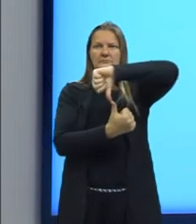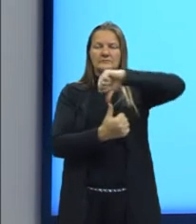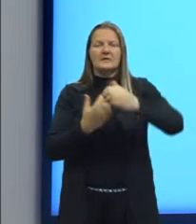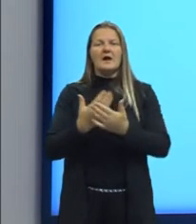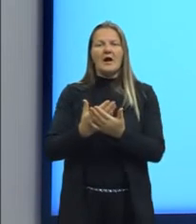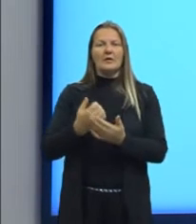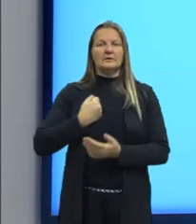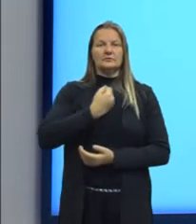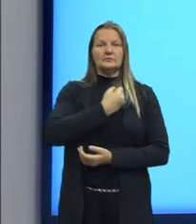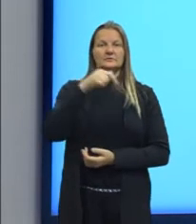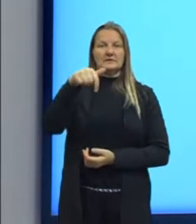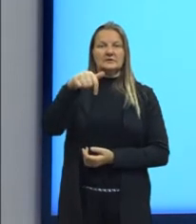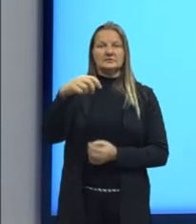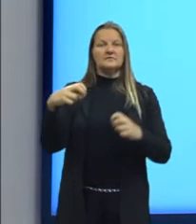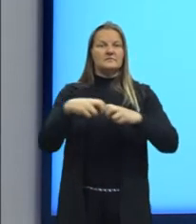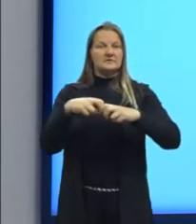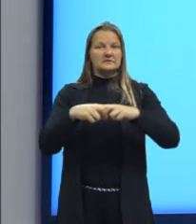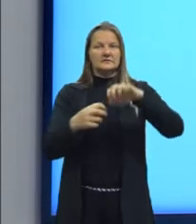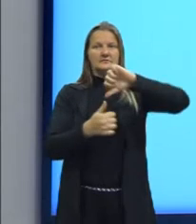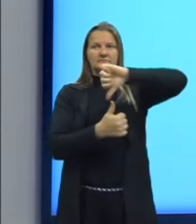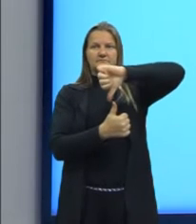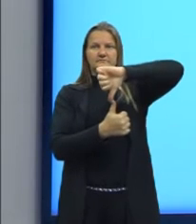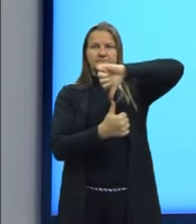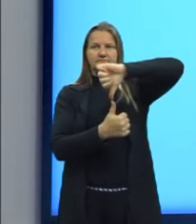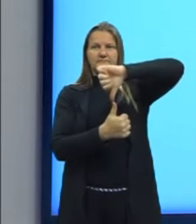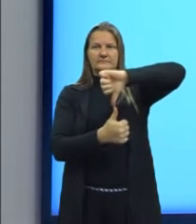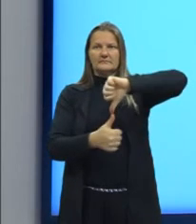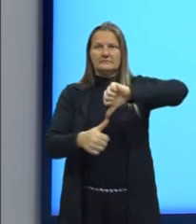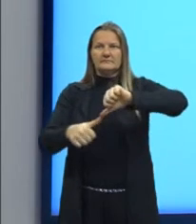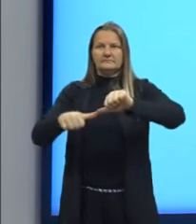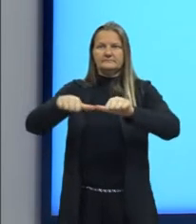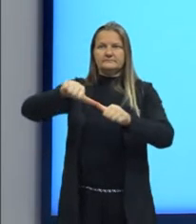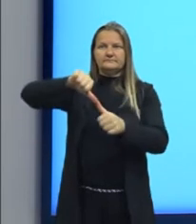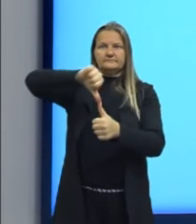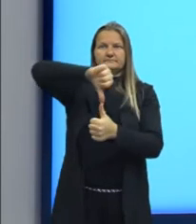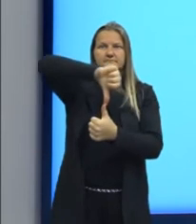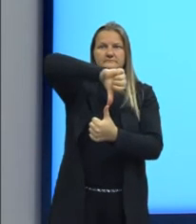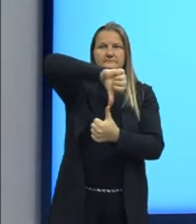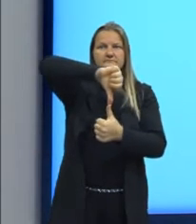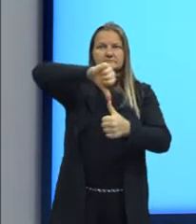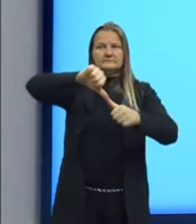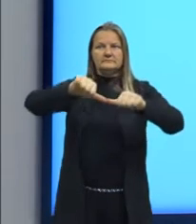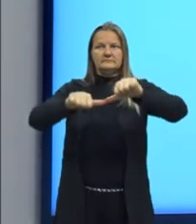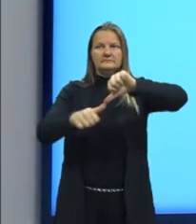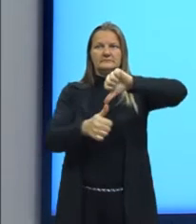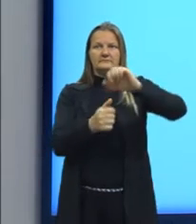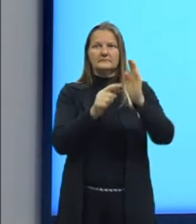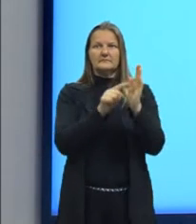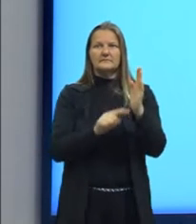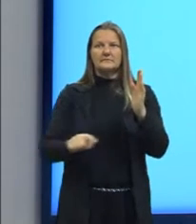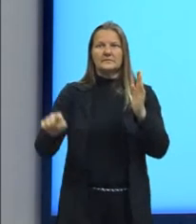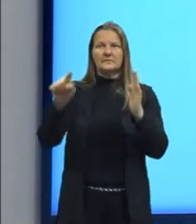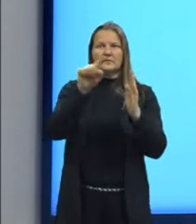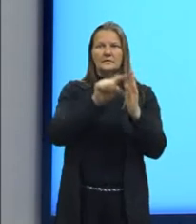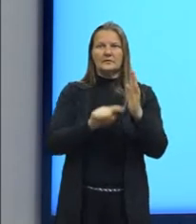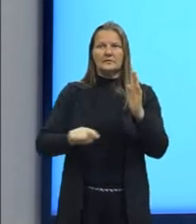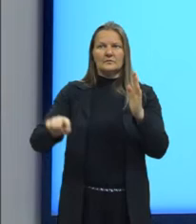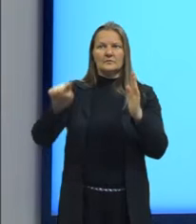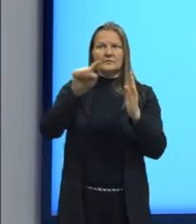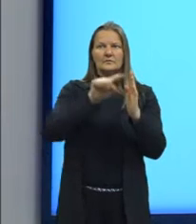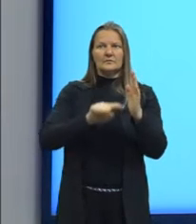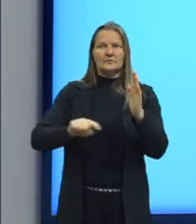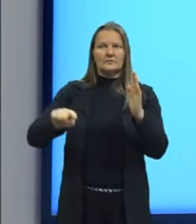também né em um diâmetro então da circunferência ao longo da qual acontece esse movimento circular